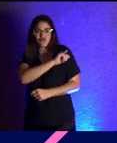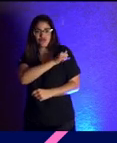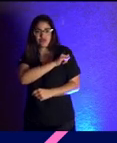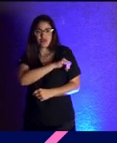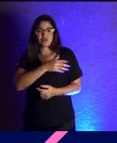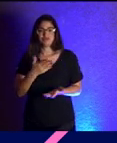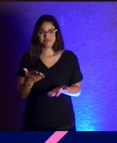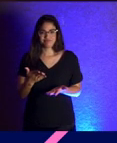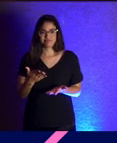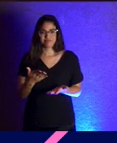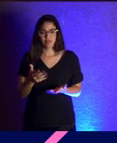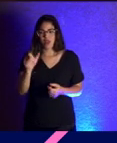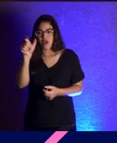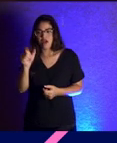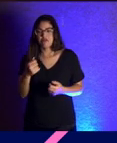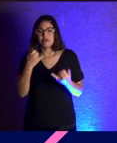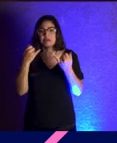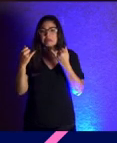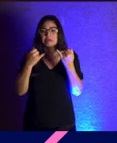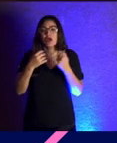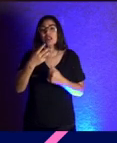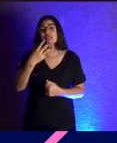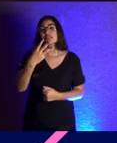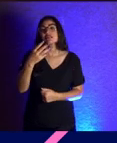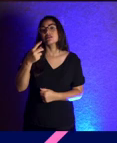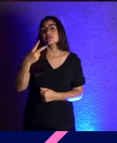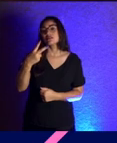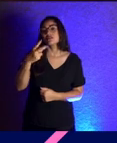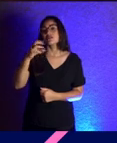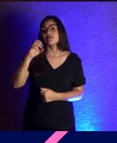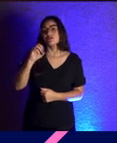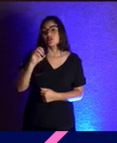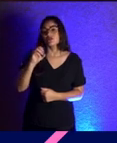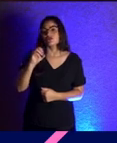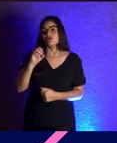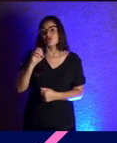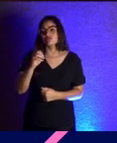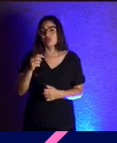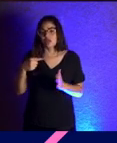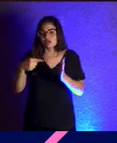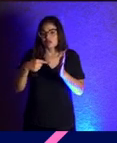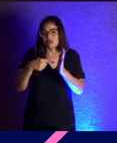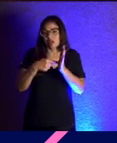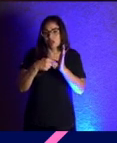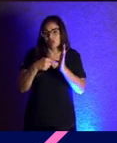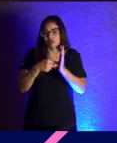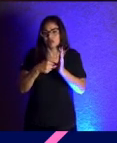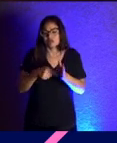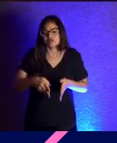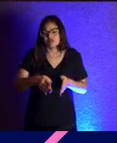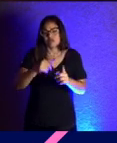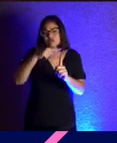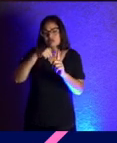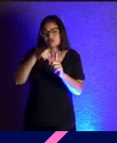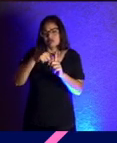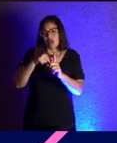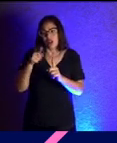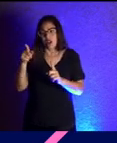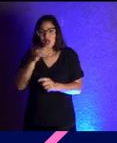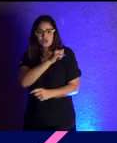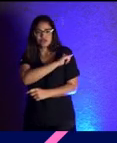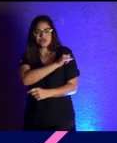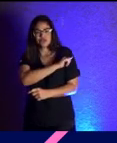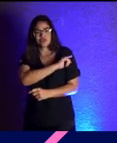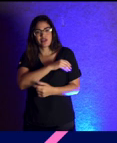mais vão relatar. Então, tem 320 relatos de sinceros com destinos em 3 anos, inclusive de denúncia de risco.